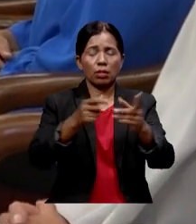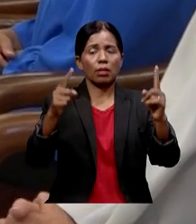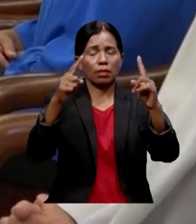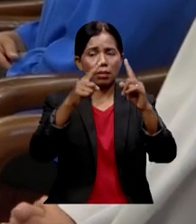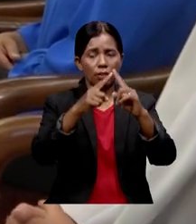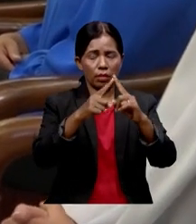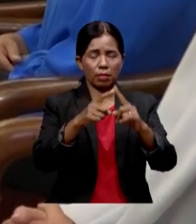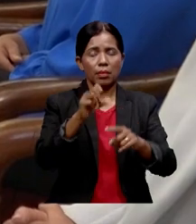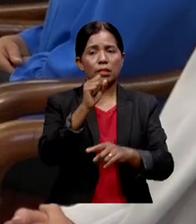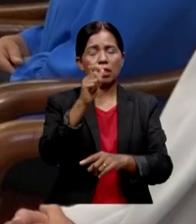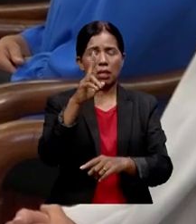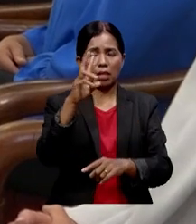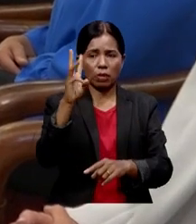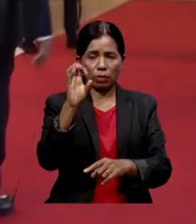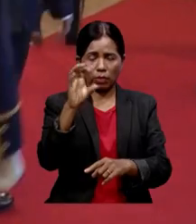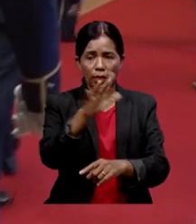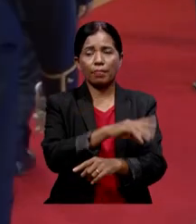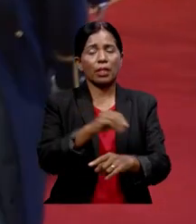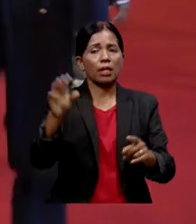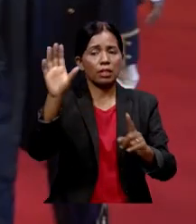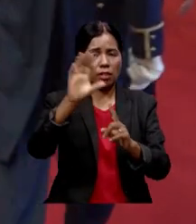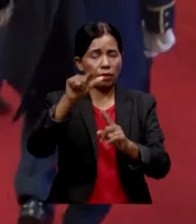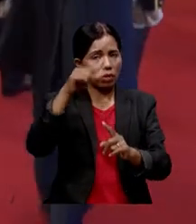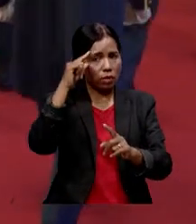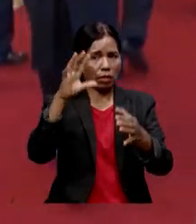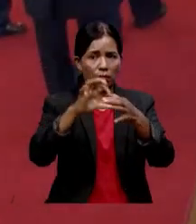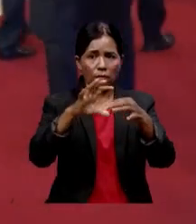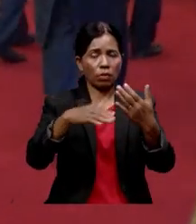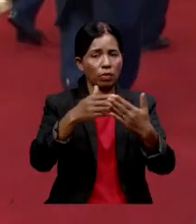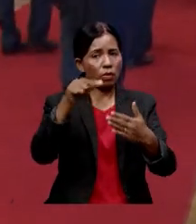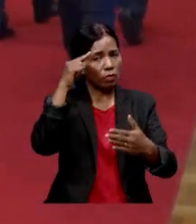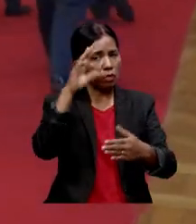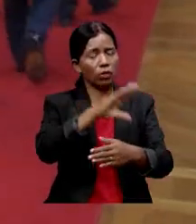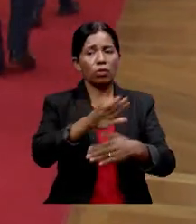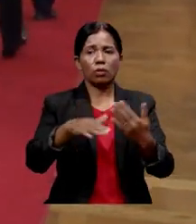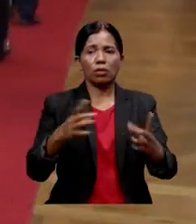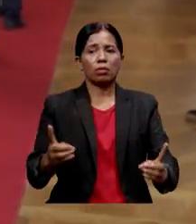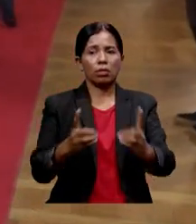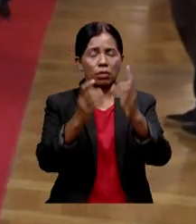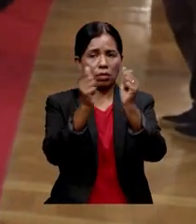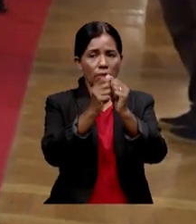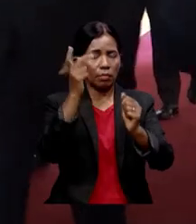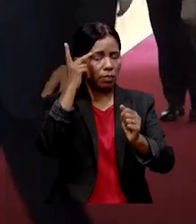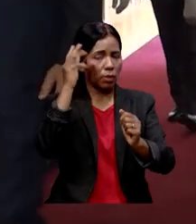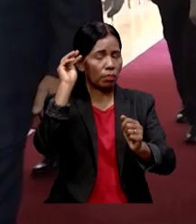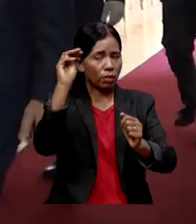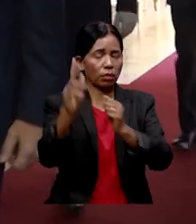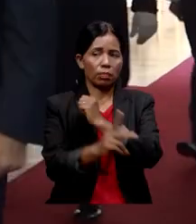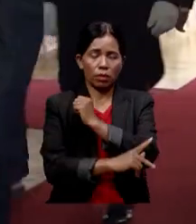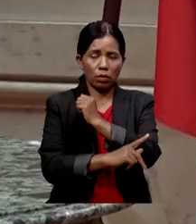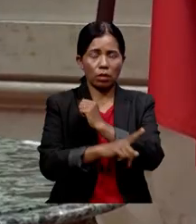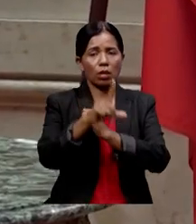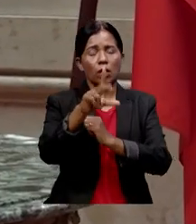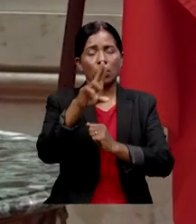República Sarawi. Além de Nemos, chefe de governo, o membro do governo Ciro, Sarumalo, o homólogo primeiro-ministro de Portugal, Luís